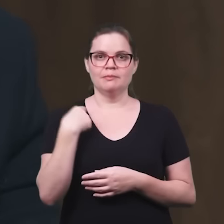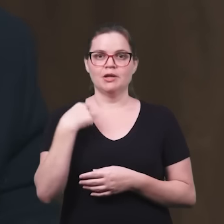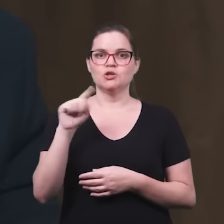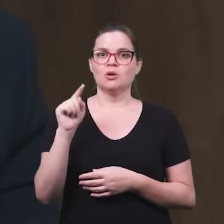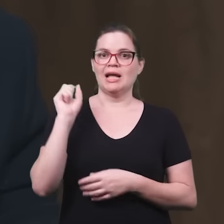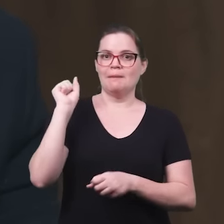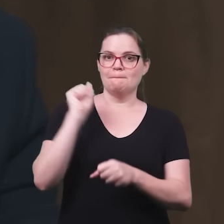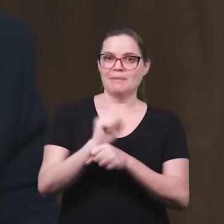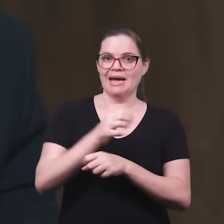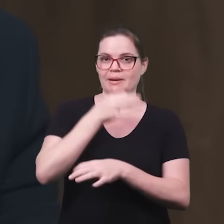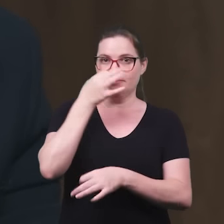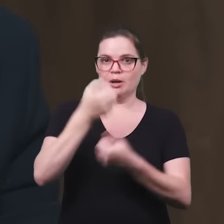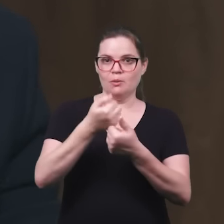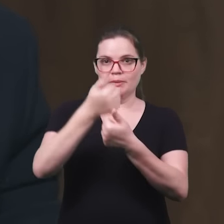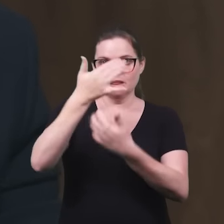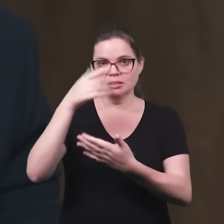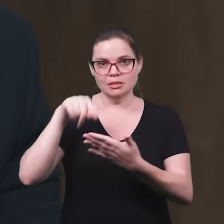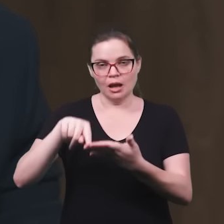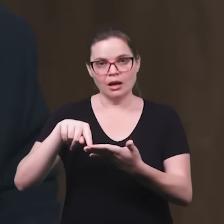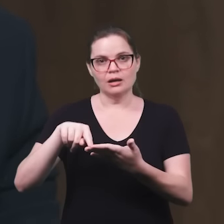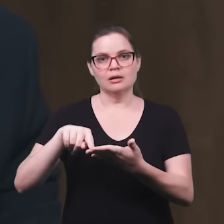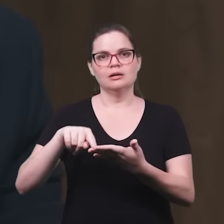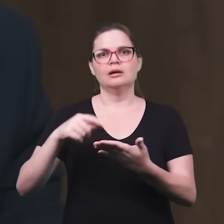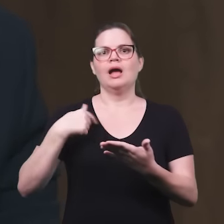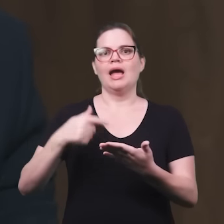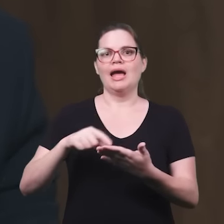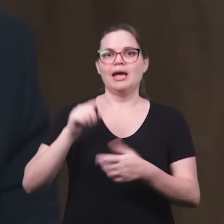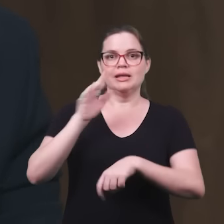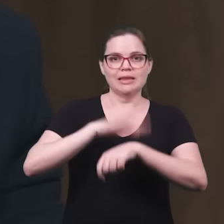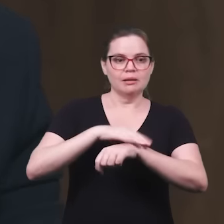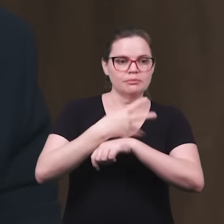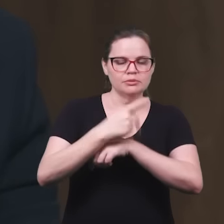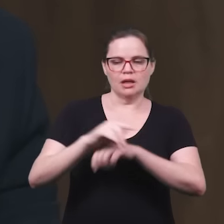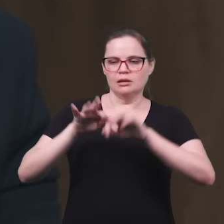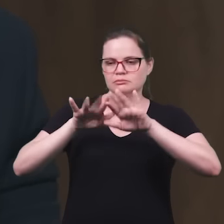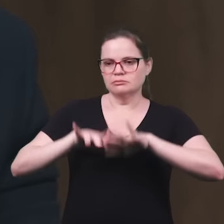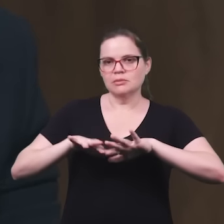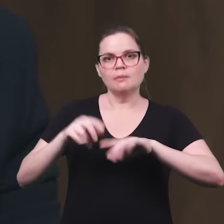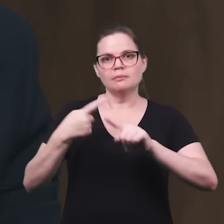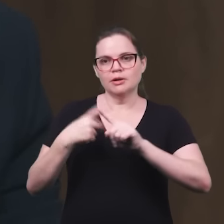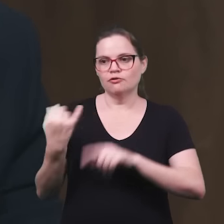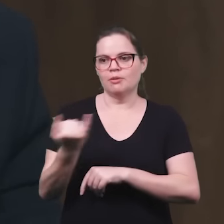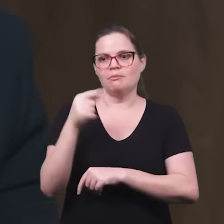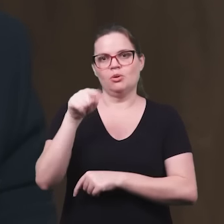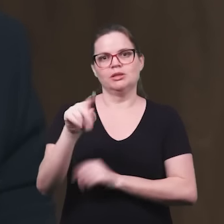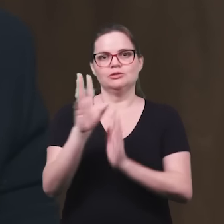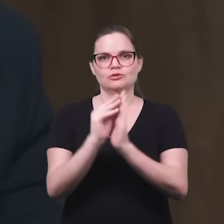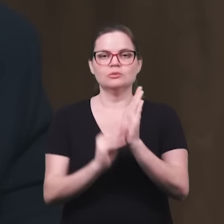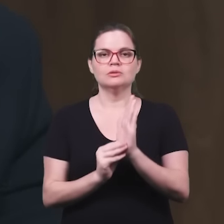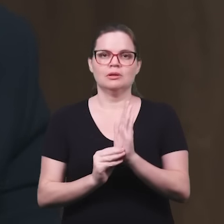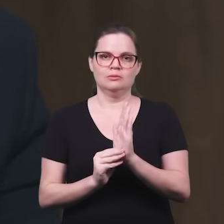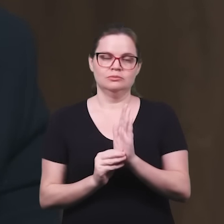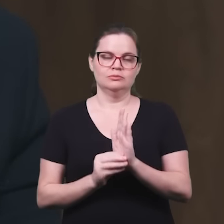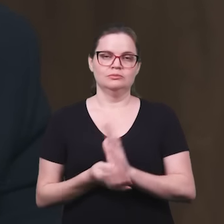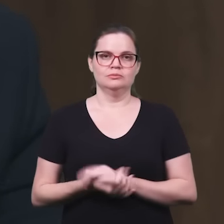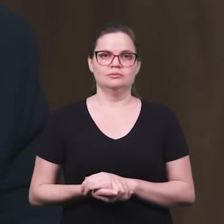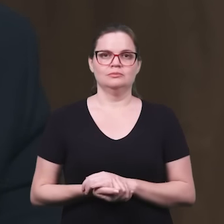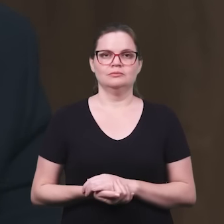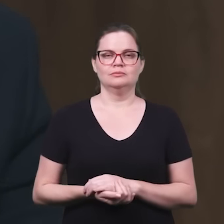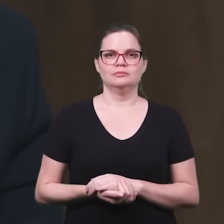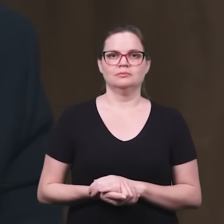conteúdo e para comentar, é o tempo dela ali que ela está dedicando, então alguma coisa tem de relevante ali nesse conteúdo,